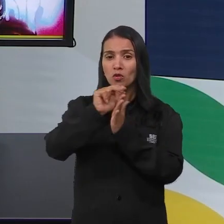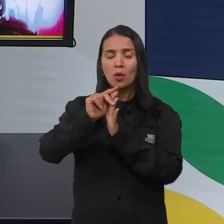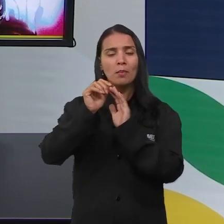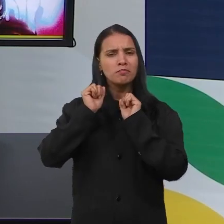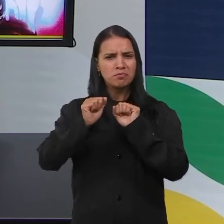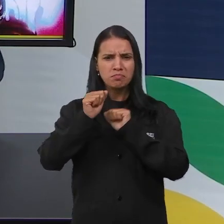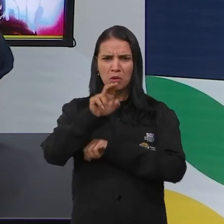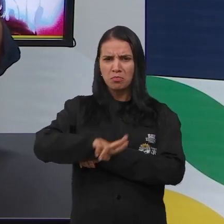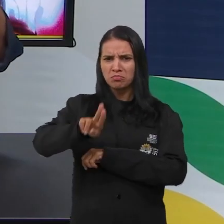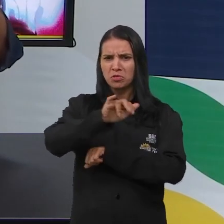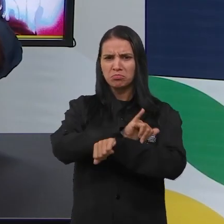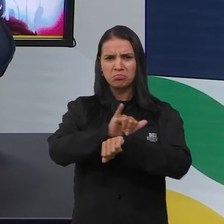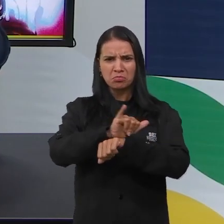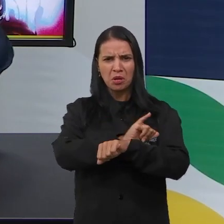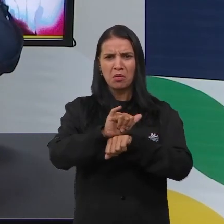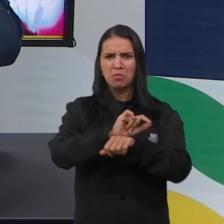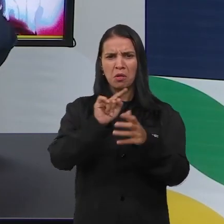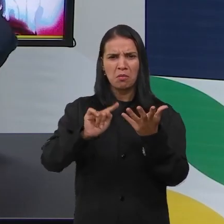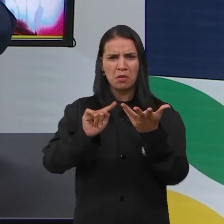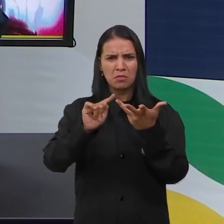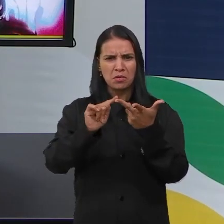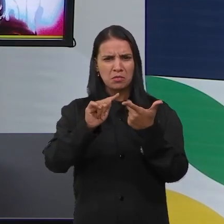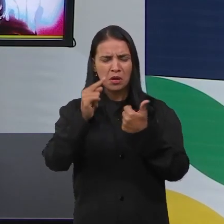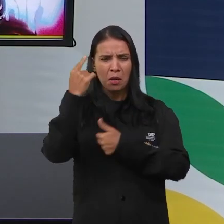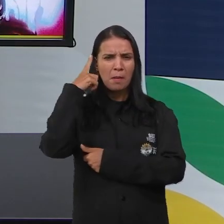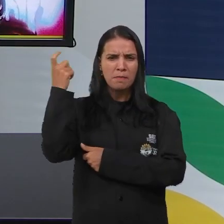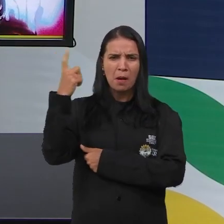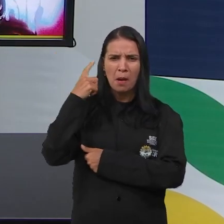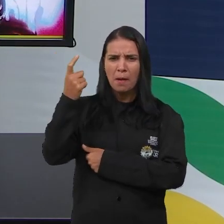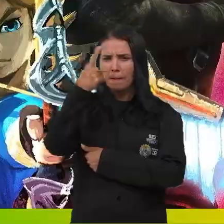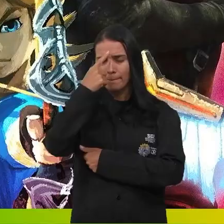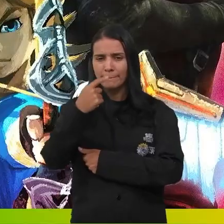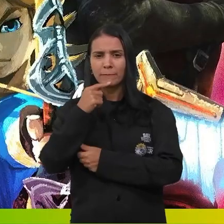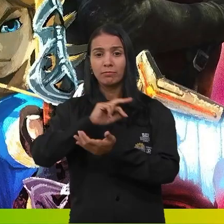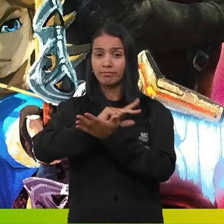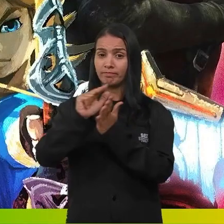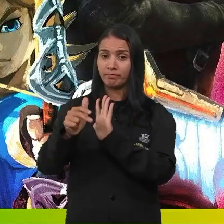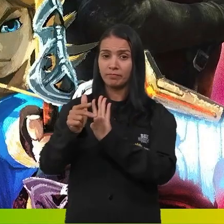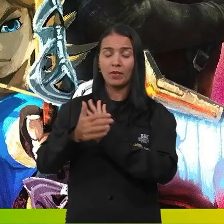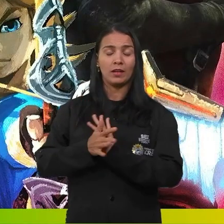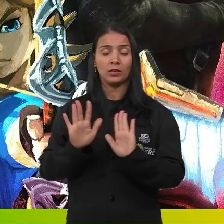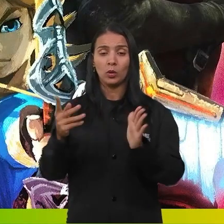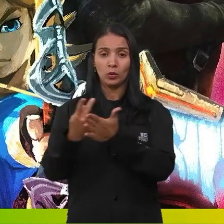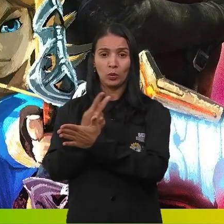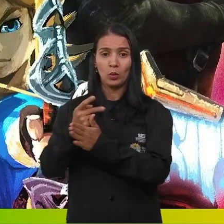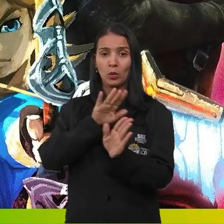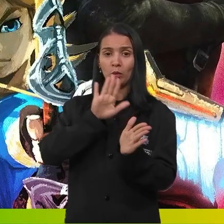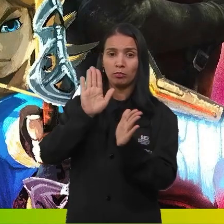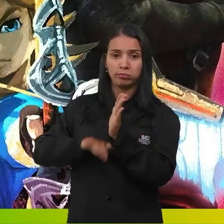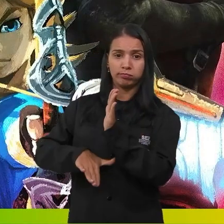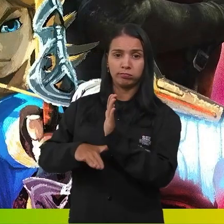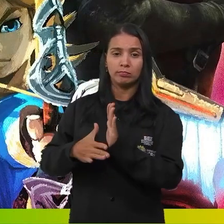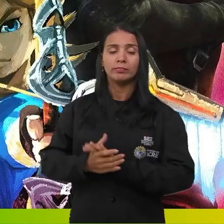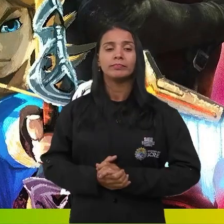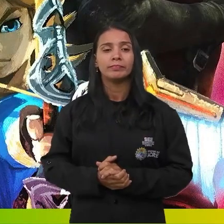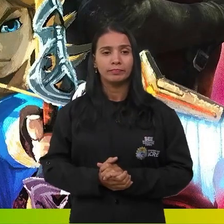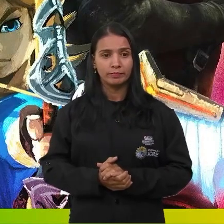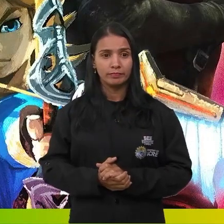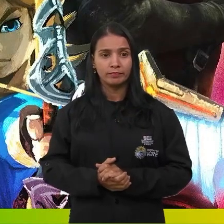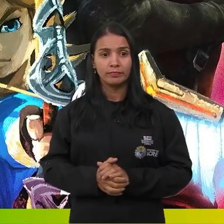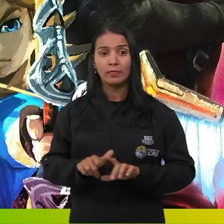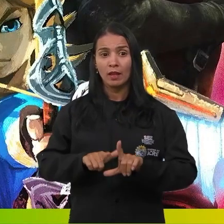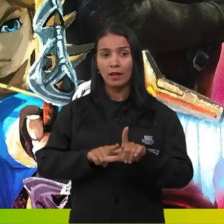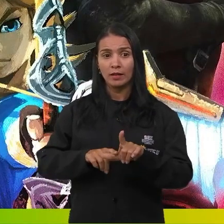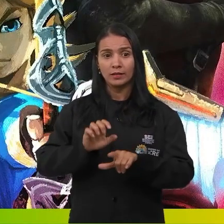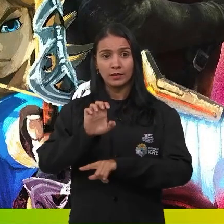narrou aqui, ó, áudios, gráficos, então multissemiótica, variação. Então, a gente provavelmente não é essa. E a alternativa é